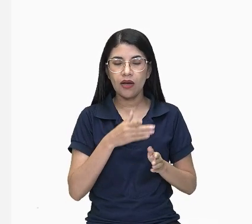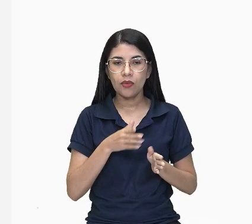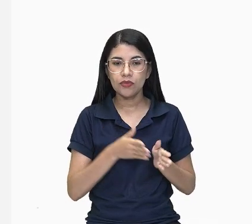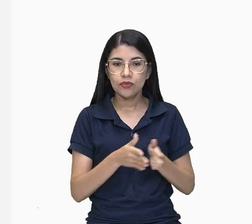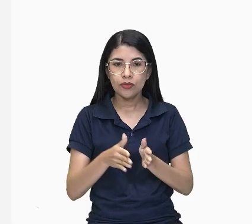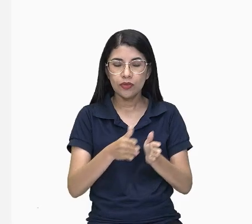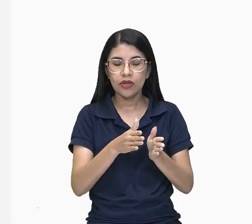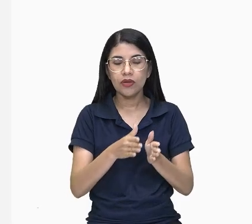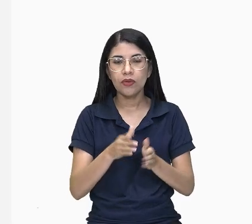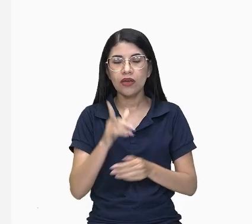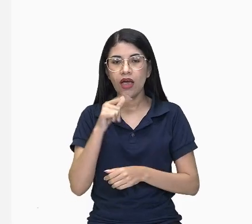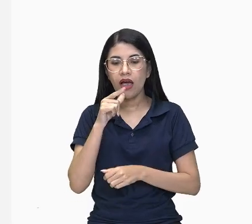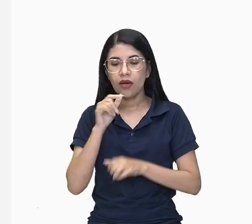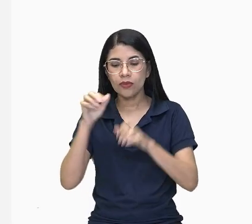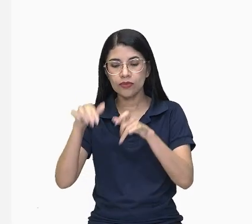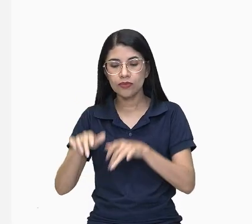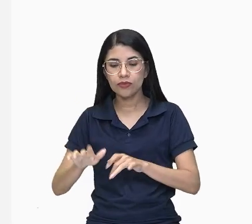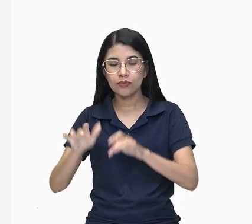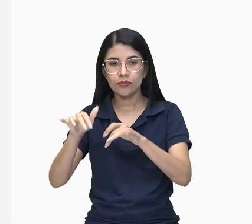água do oceano,